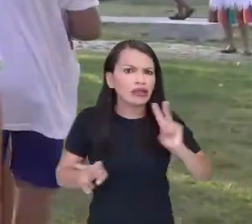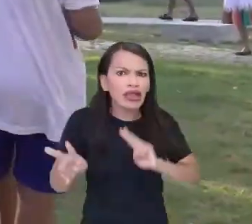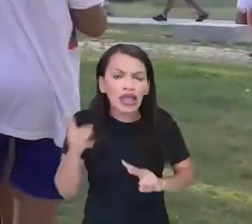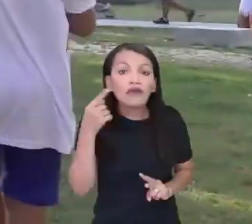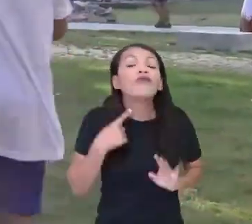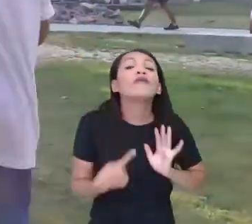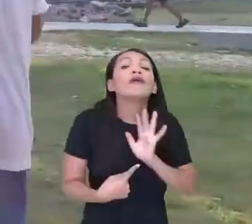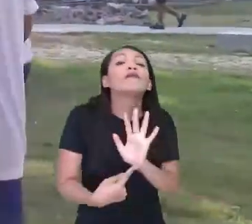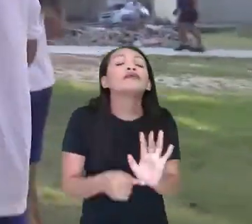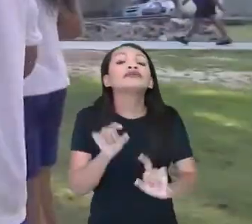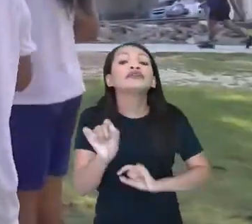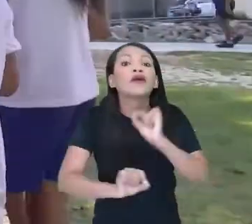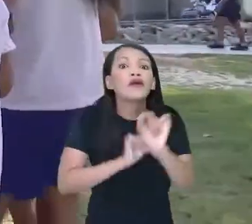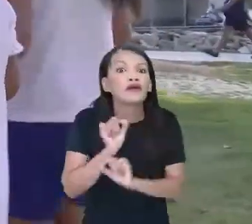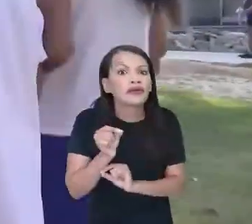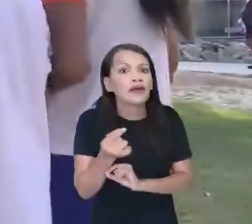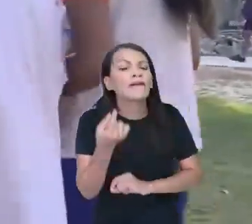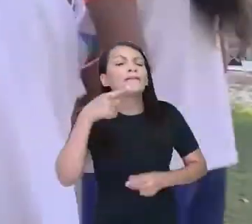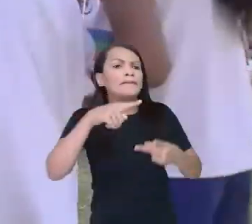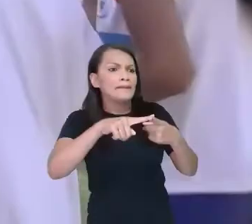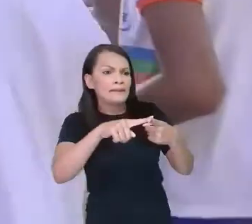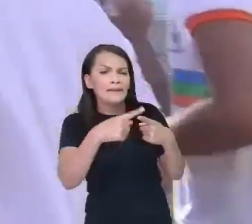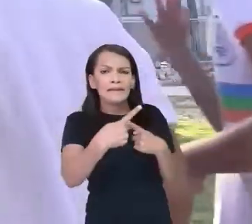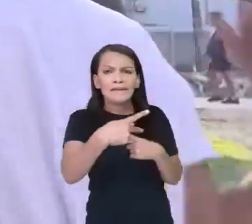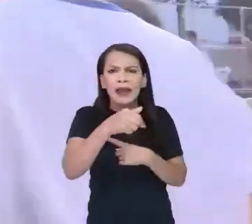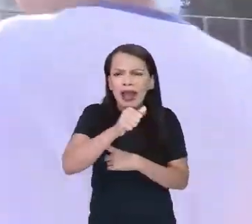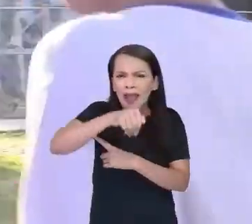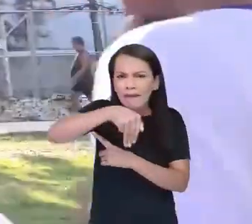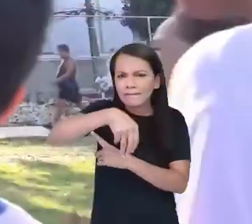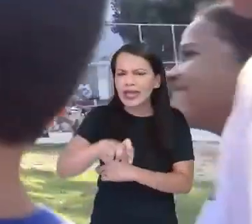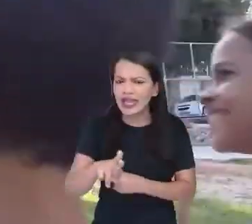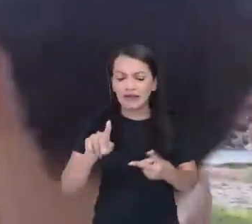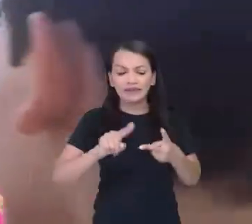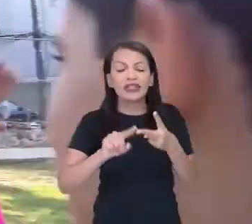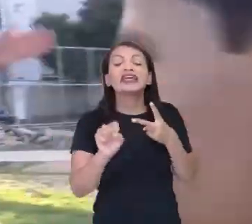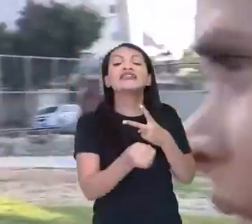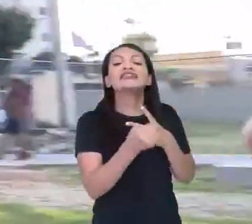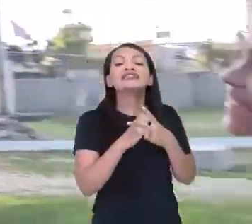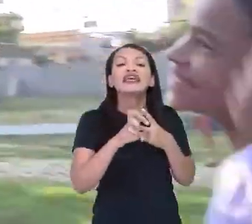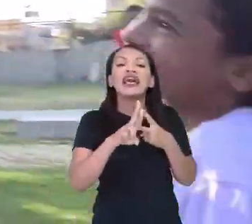ó. Pâmera e Serafina.